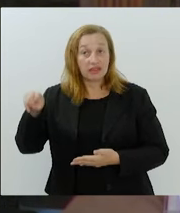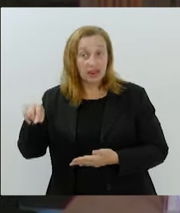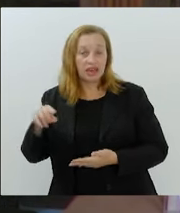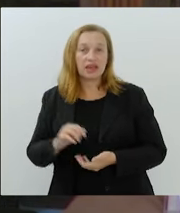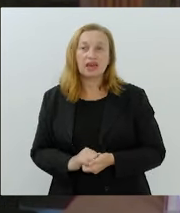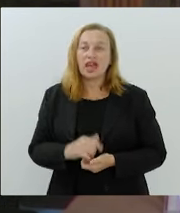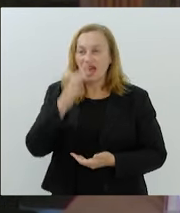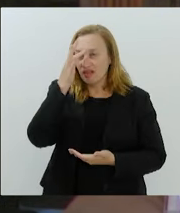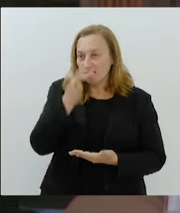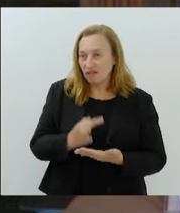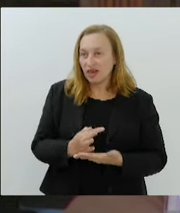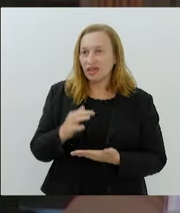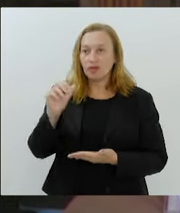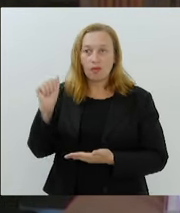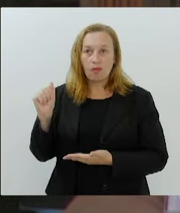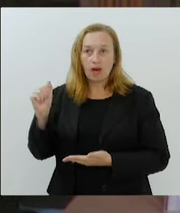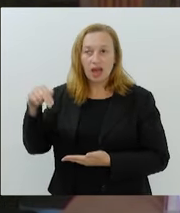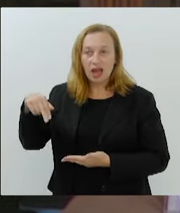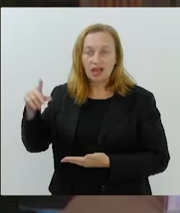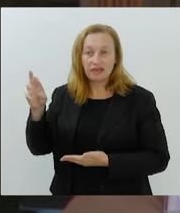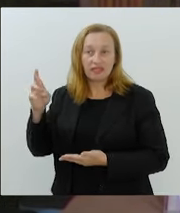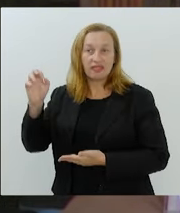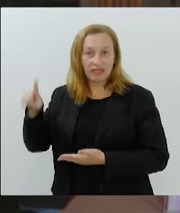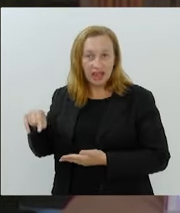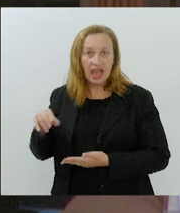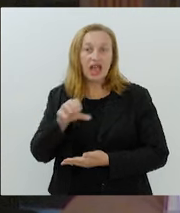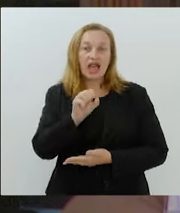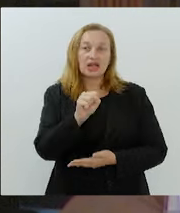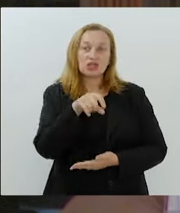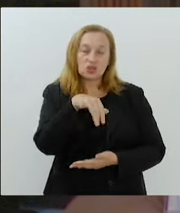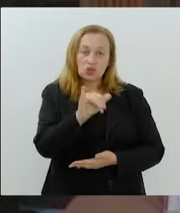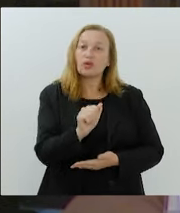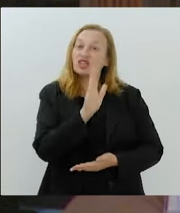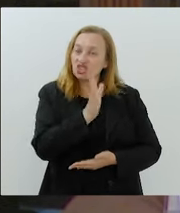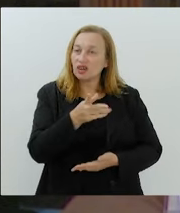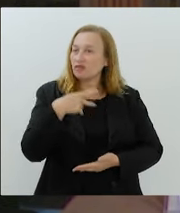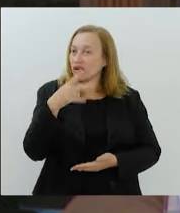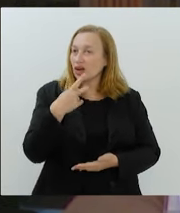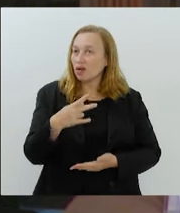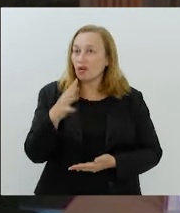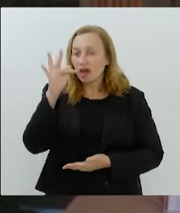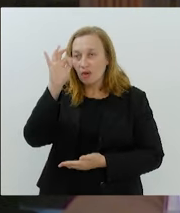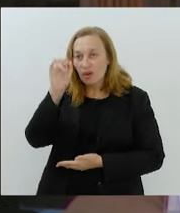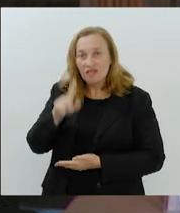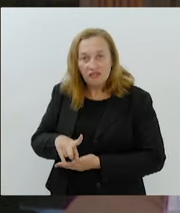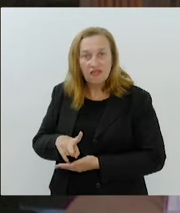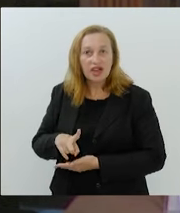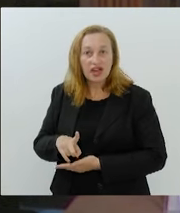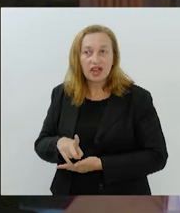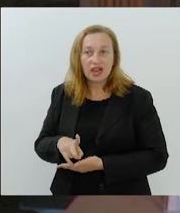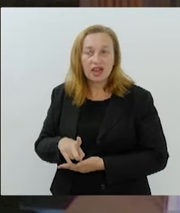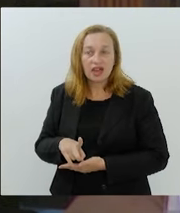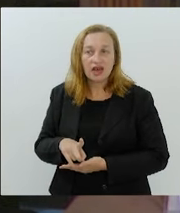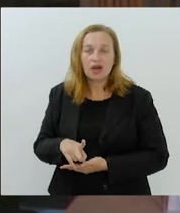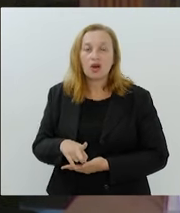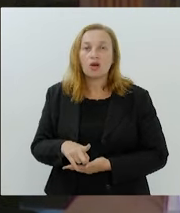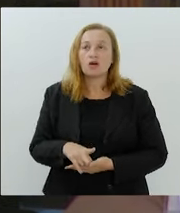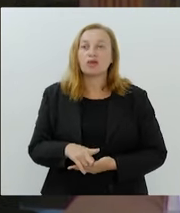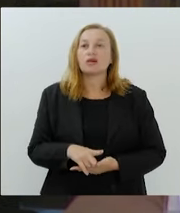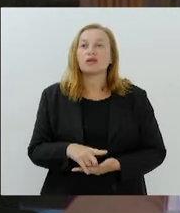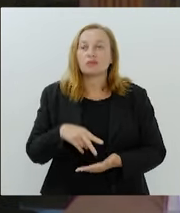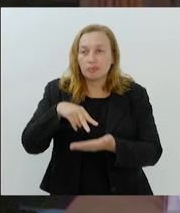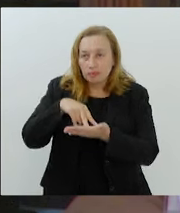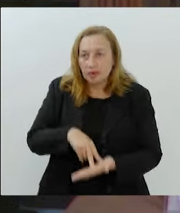André, a Sônia citou essa dimensão religiosa, ela é uma fé na vida, é uma fé com o pé no chão, é uma fé